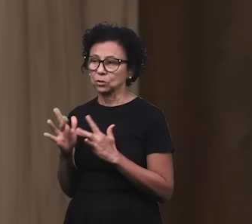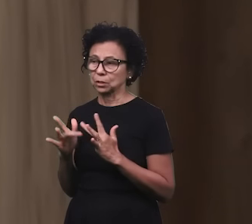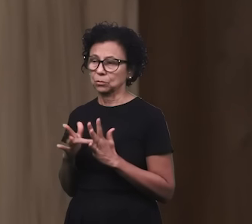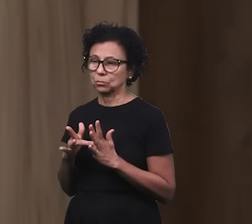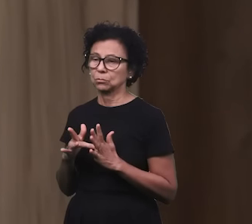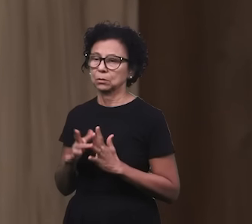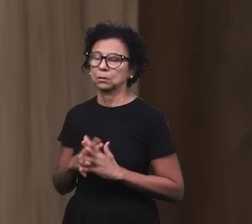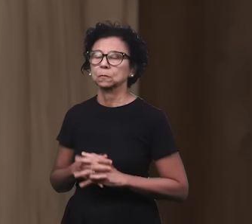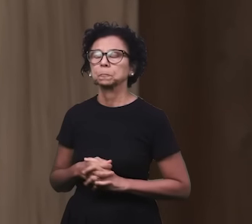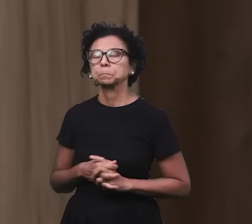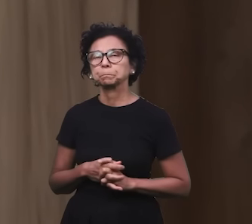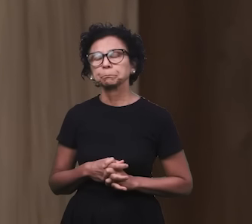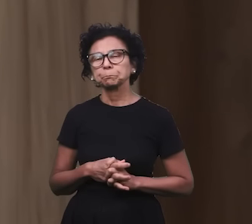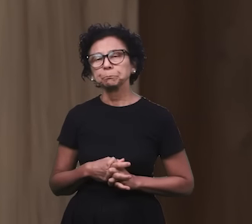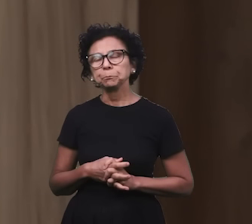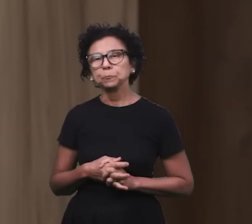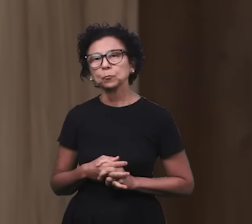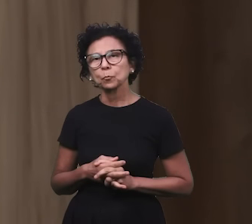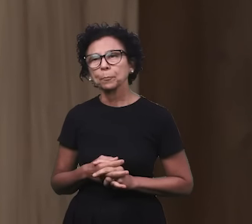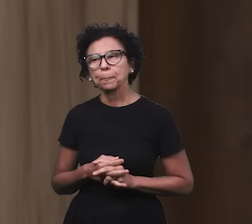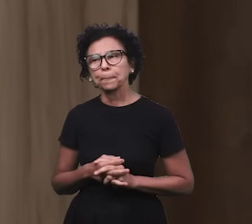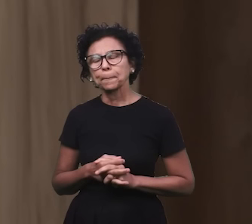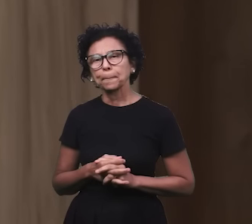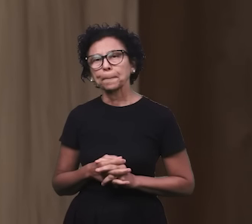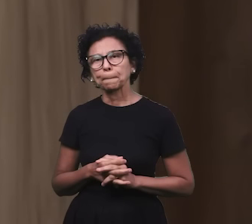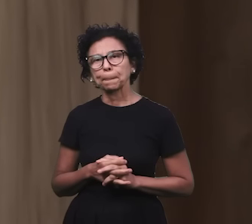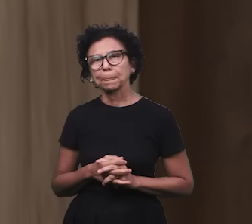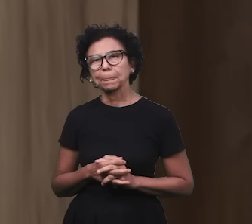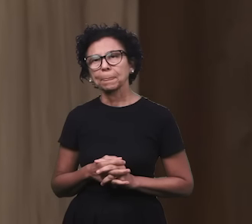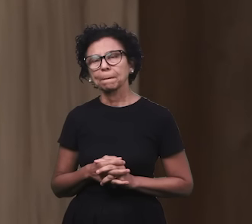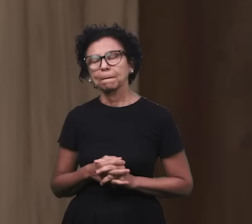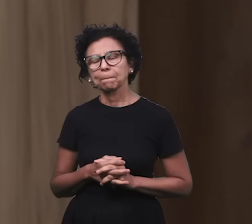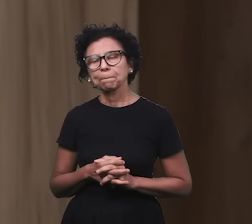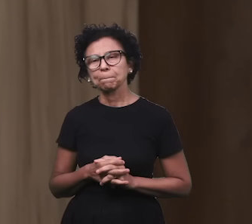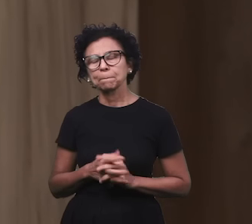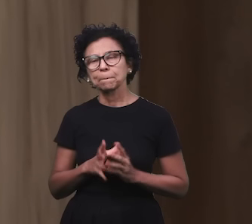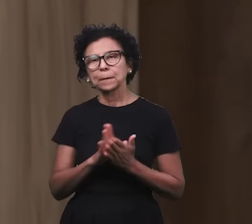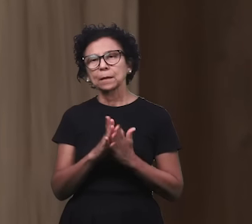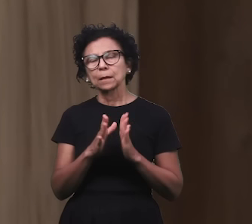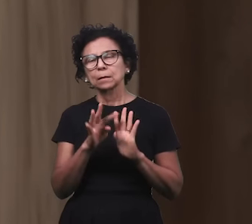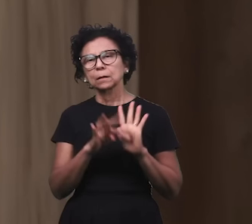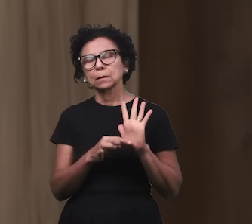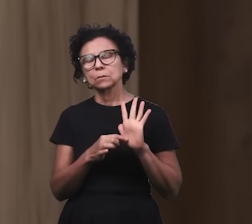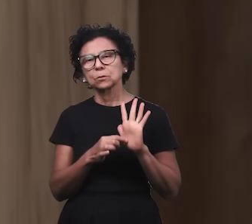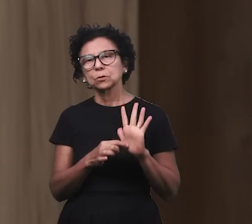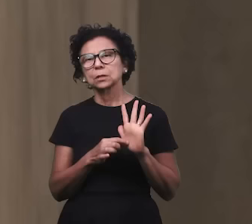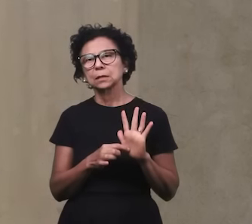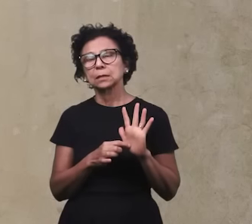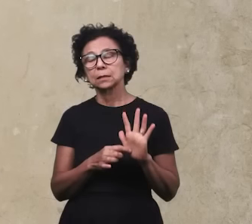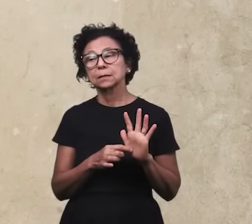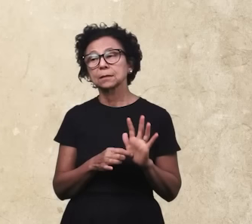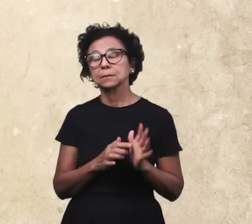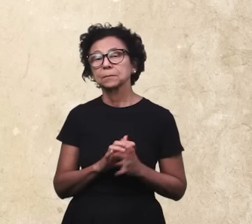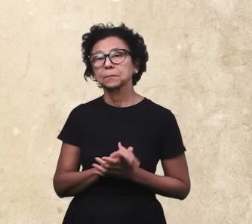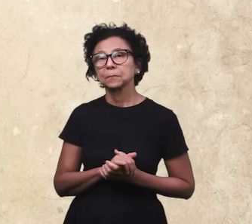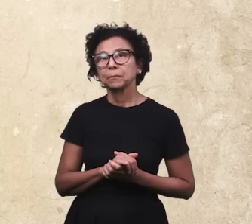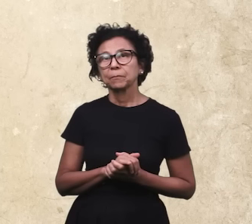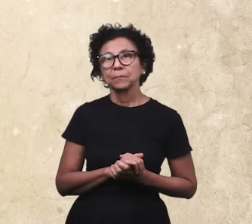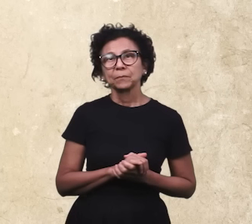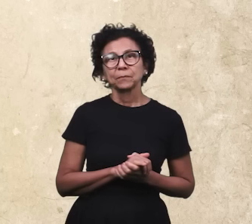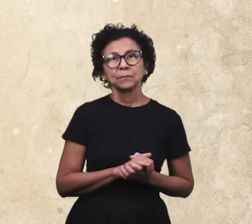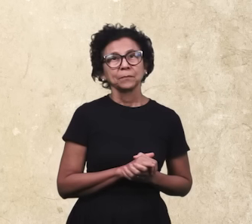Porque, embora Jesus, nas palavras do texto, diz assim, e